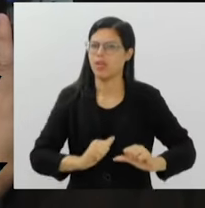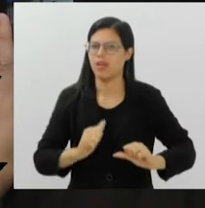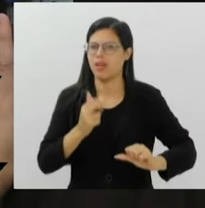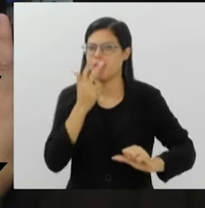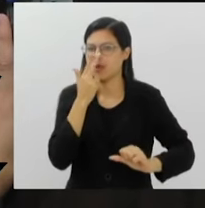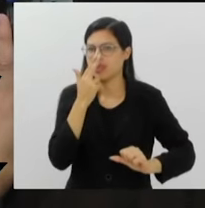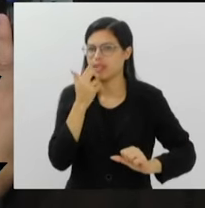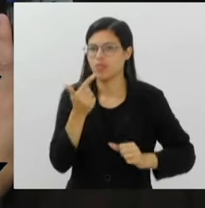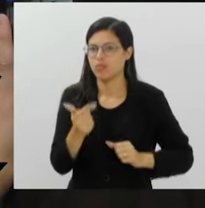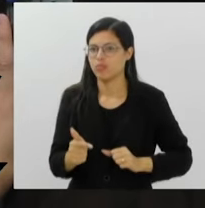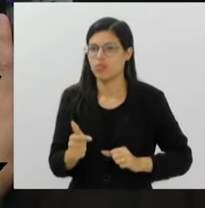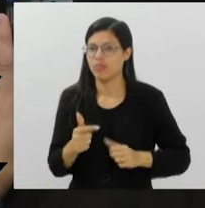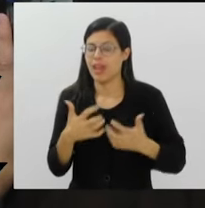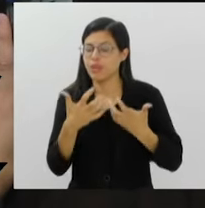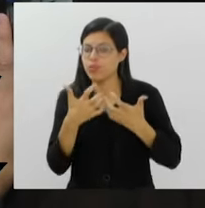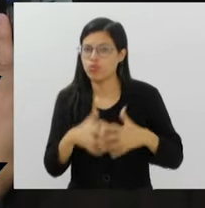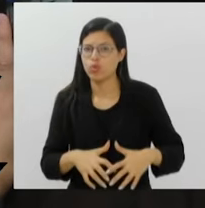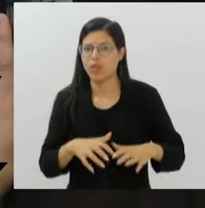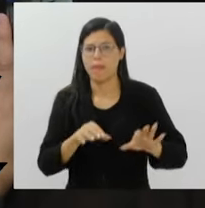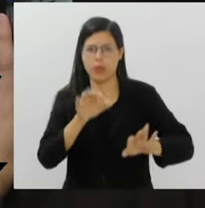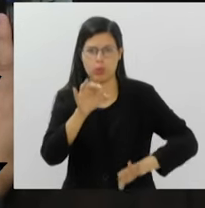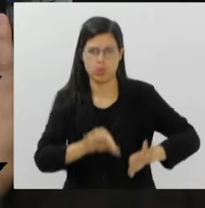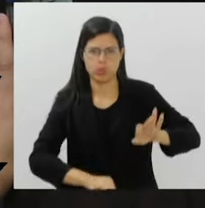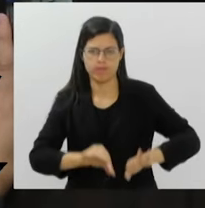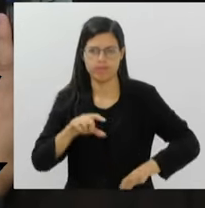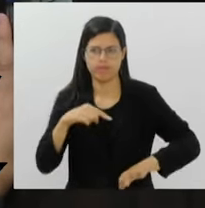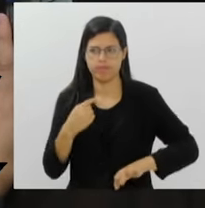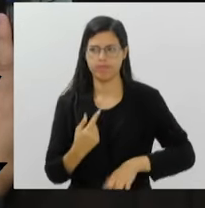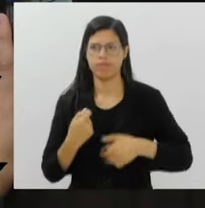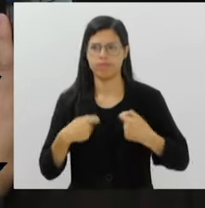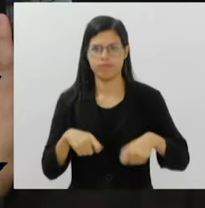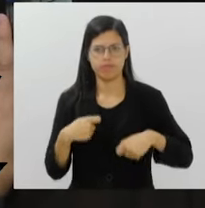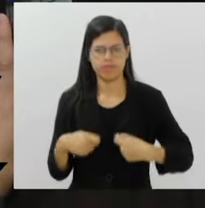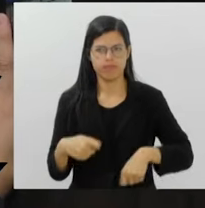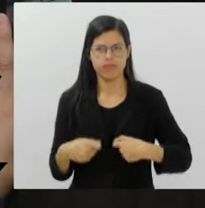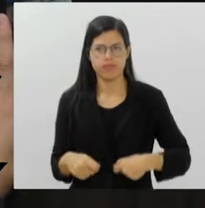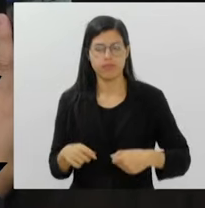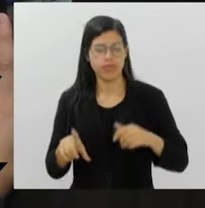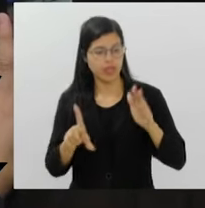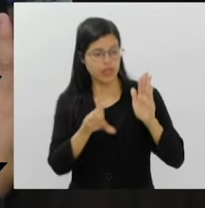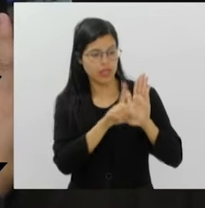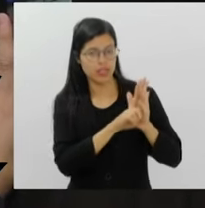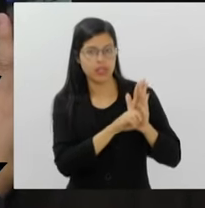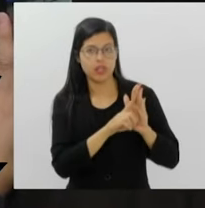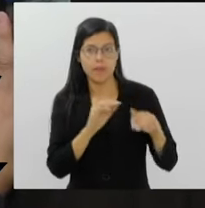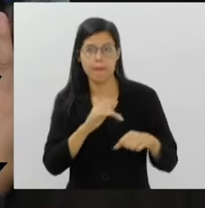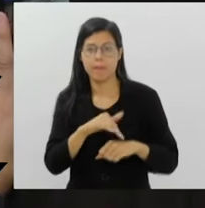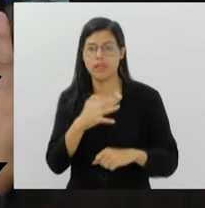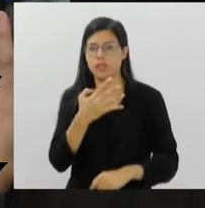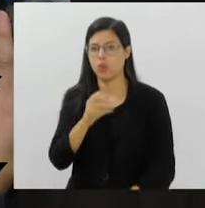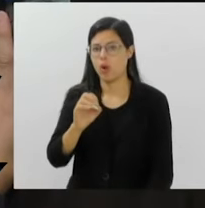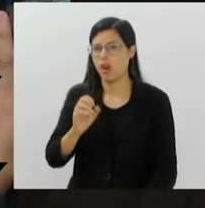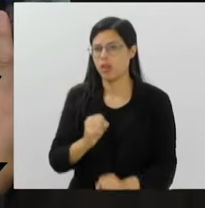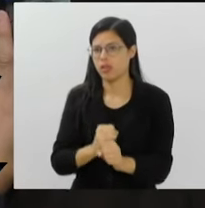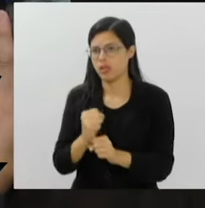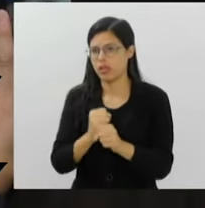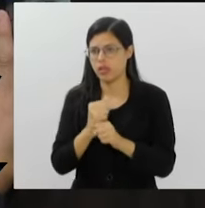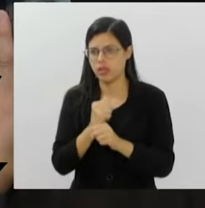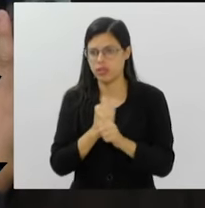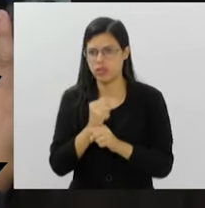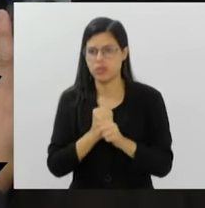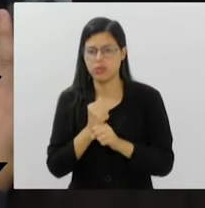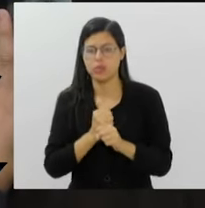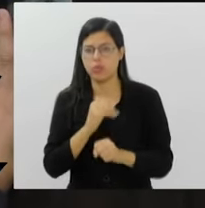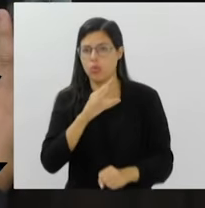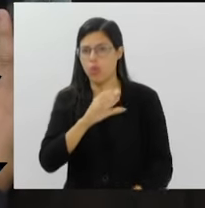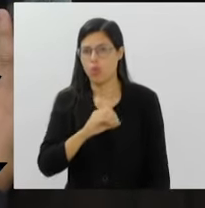a eficácia jurídica que a gente precisa, doutor Robson. São legislações, às vezes, de mais de 40 anos, de um Código de Processo